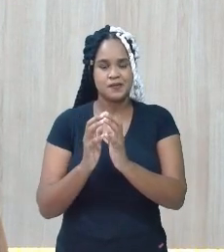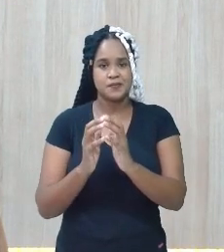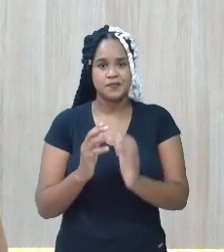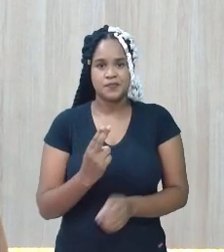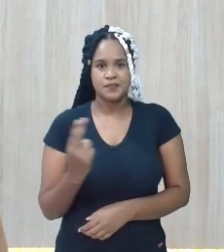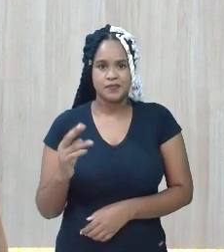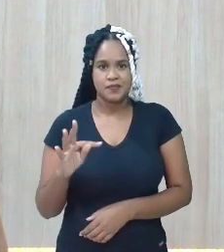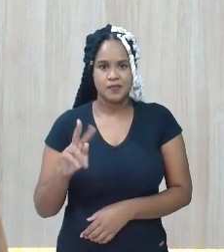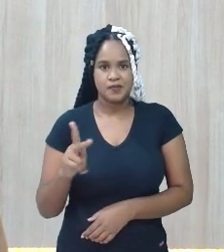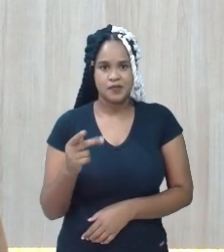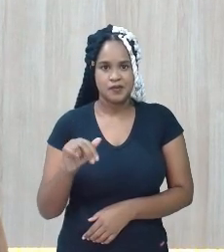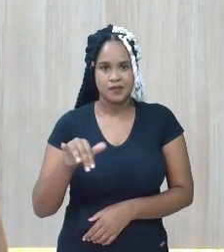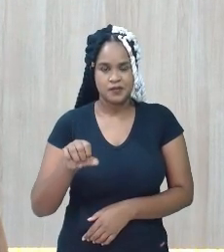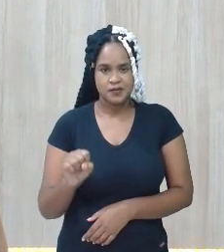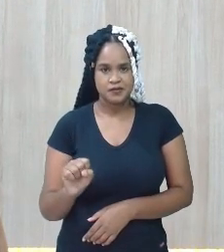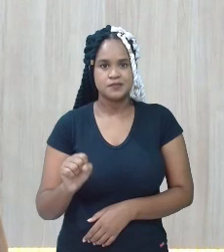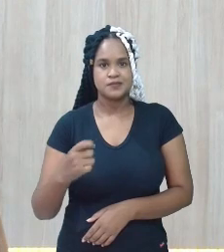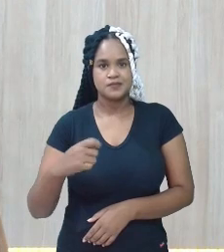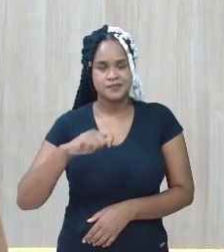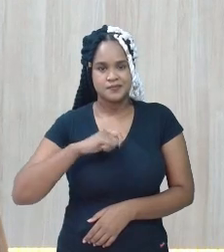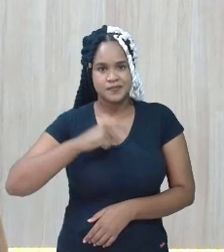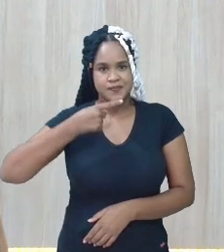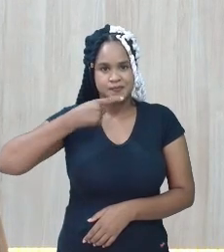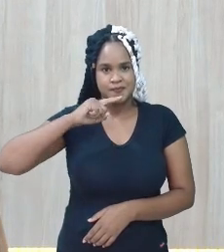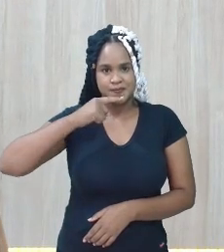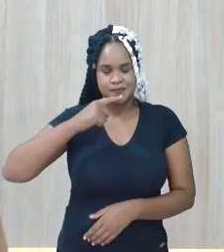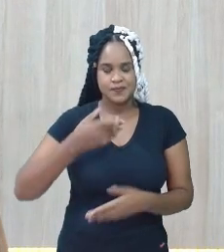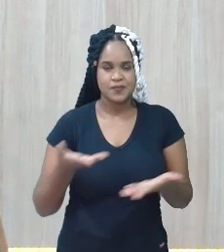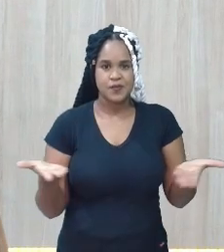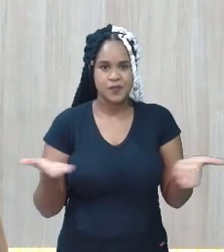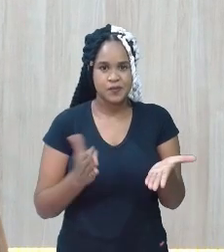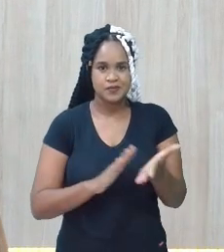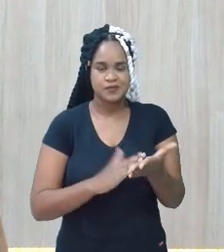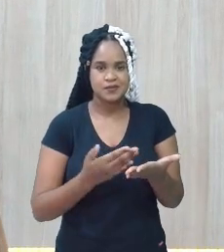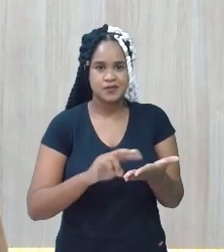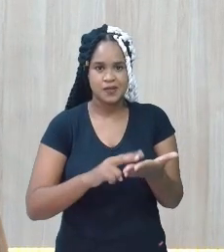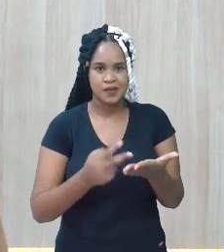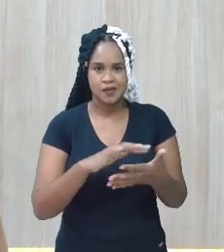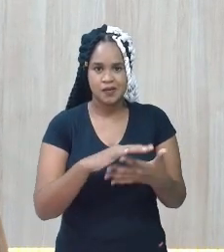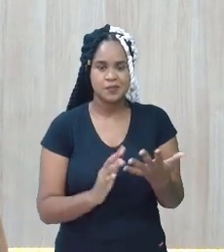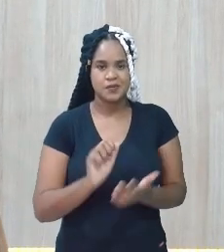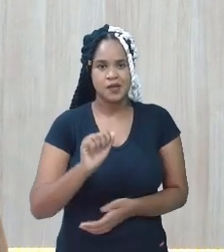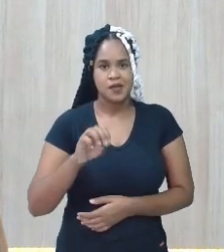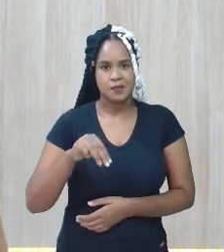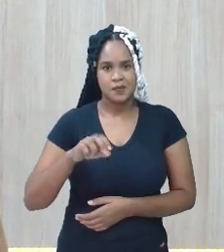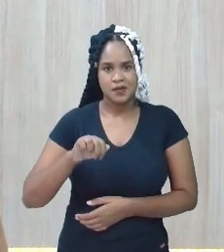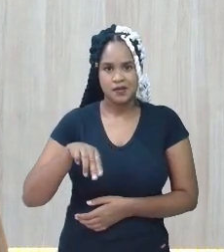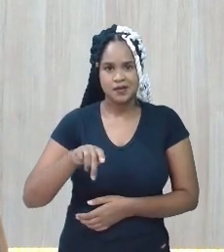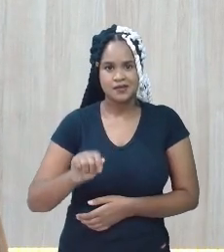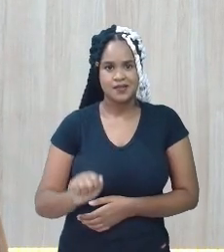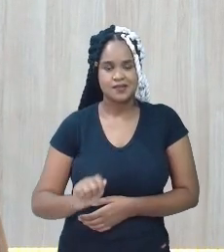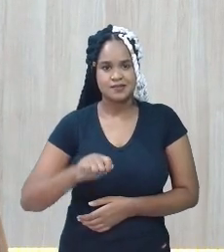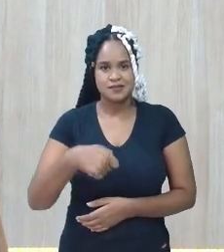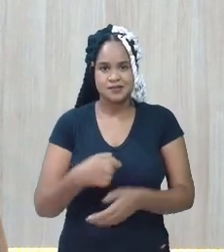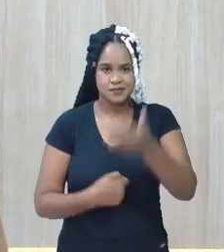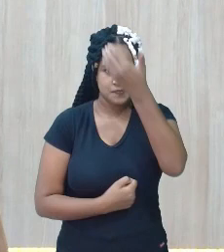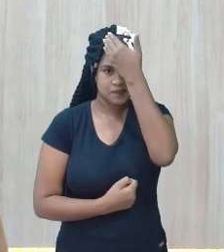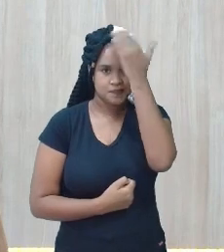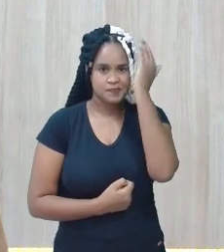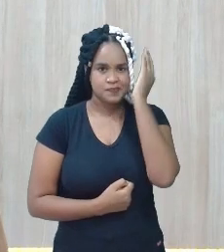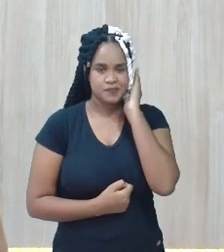meu sinal. Hoje a gente está aqui com a intérprete Amanda, novamente acompanhando e fazendo a